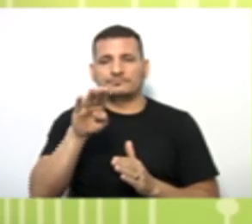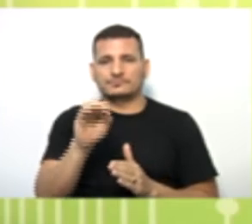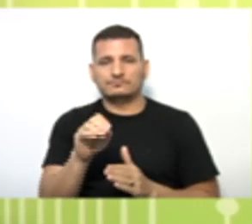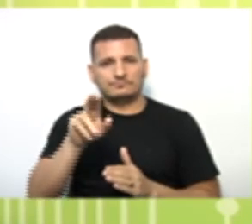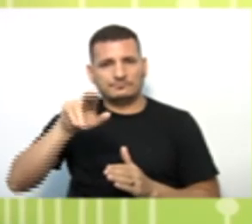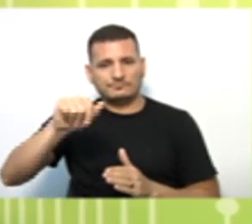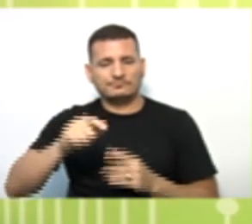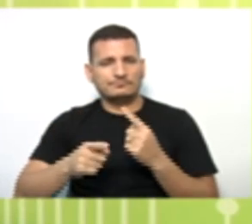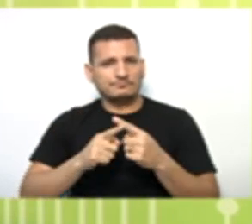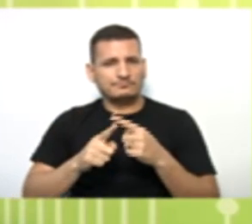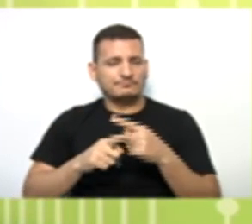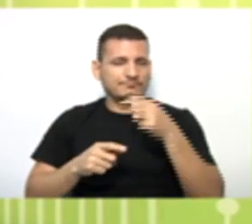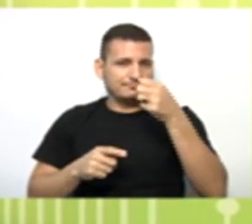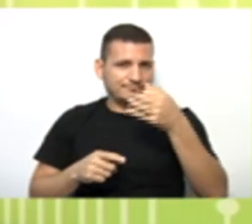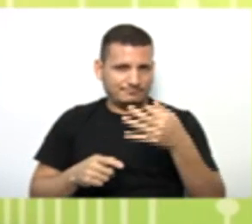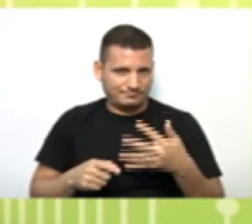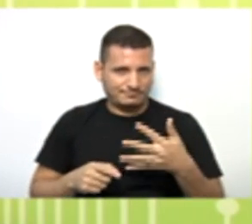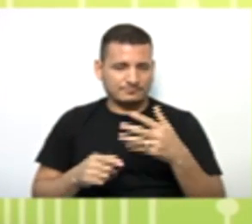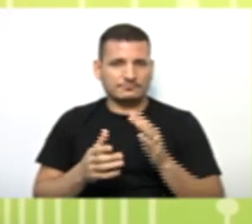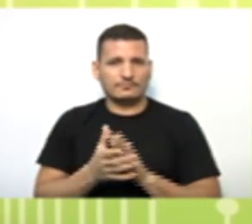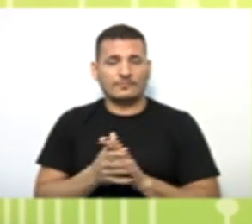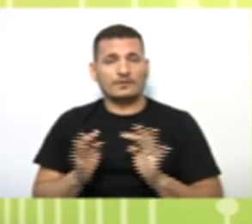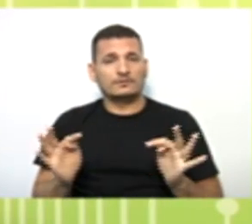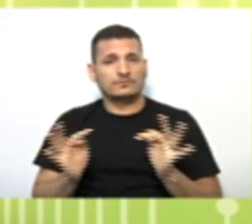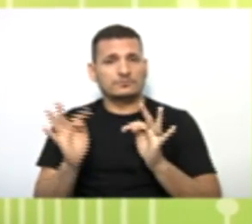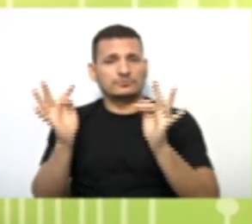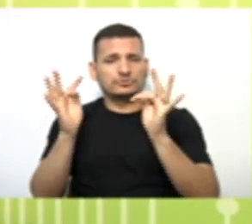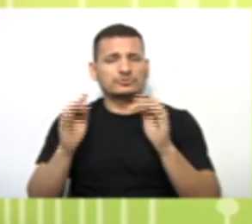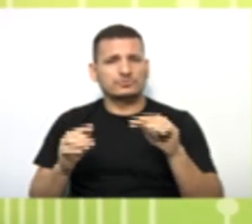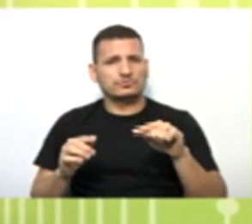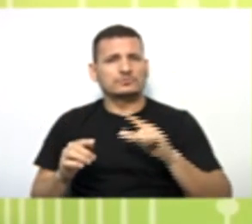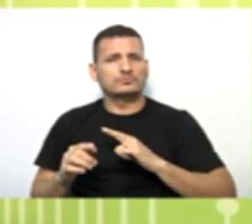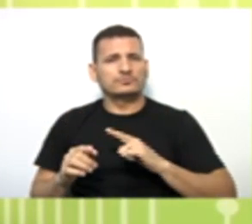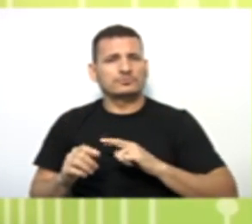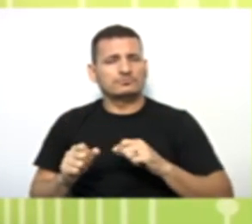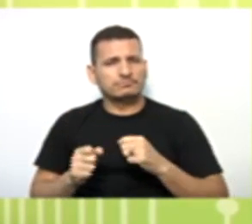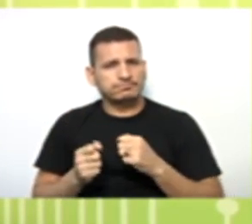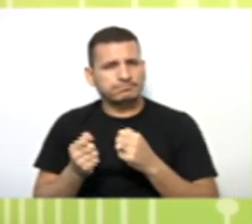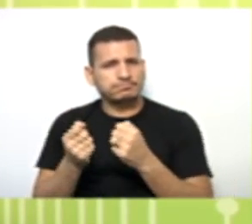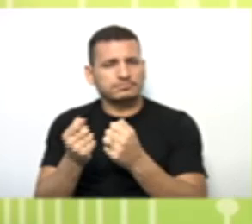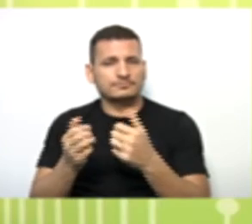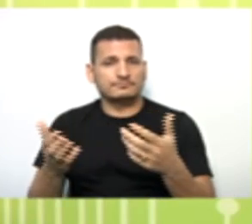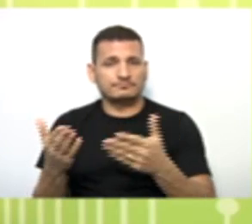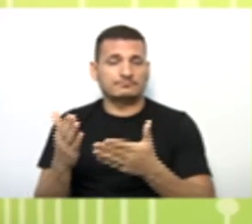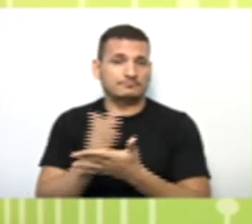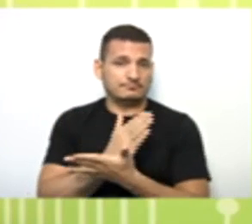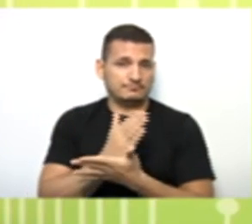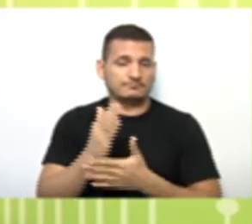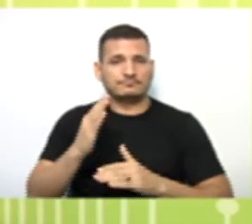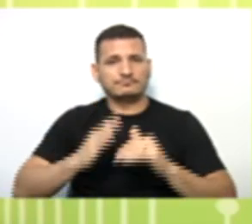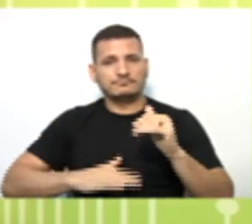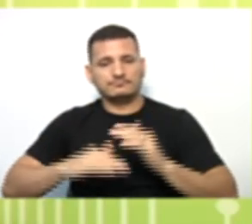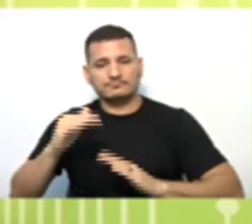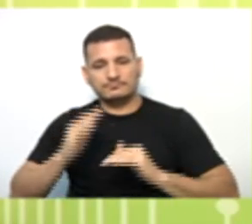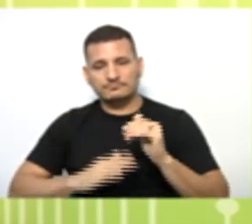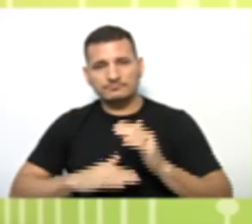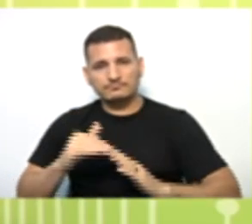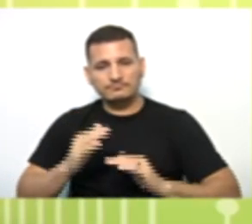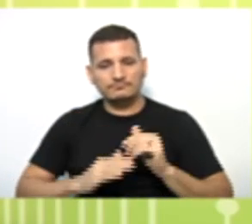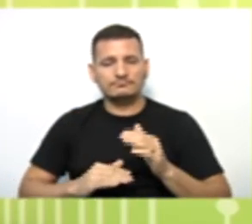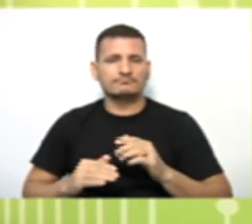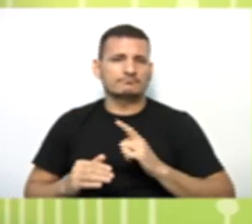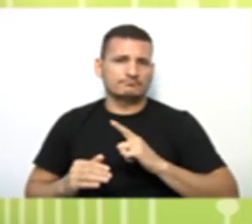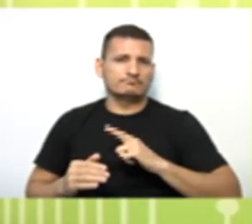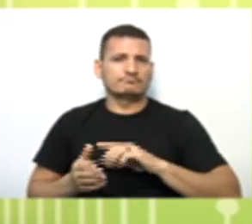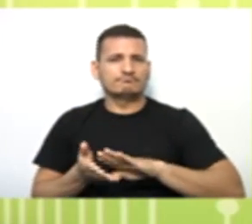com o professor Ricardo aqui. A tecnologia está chegando com tanta intensidade que algumas profissões, tá, vão ficar